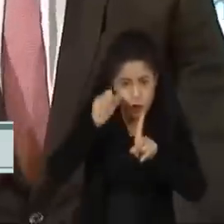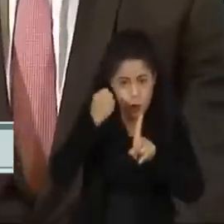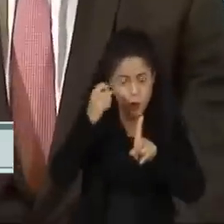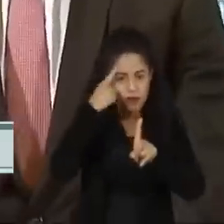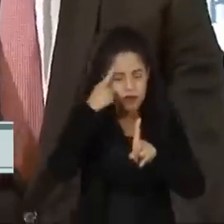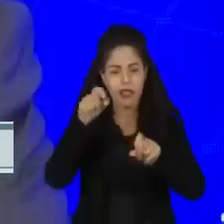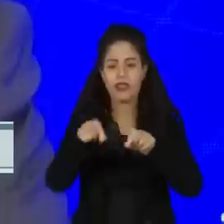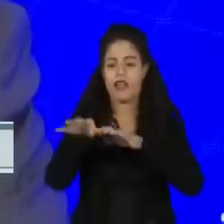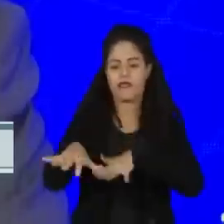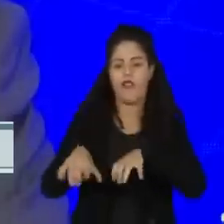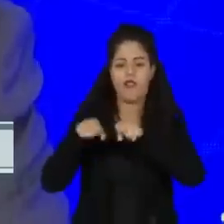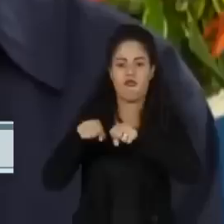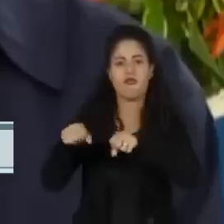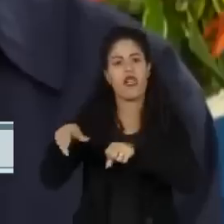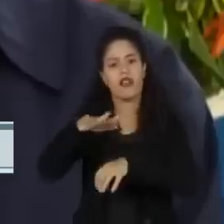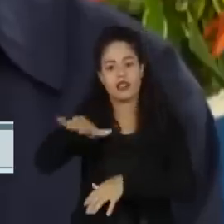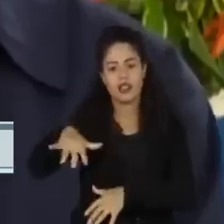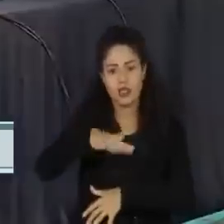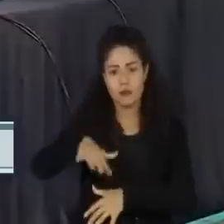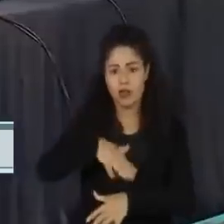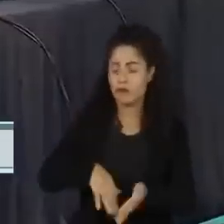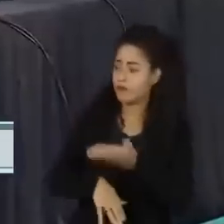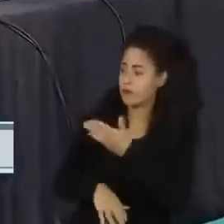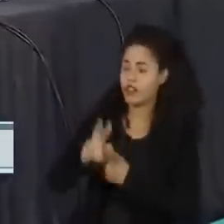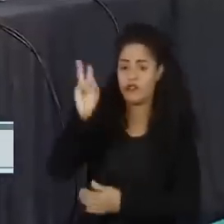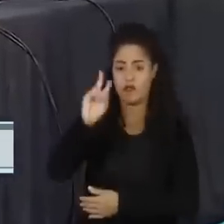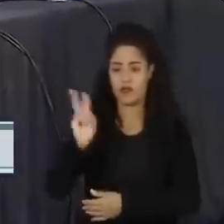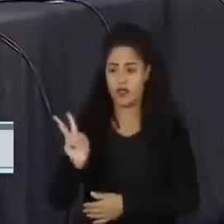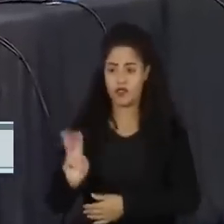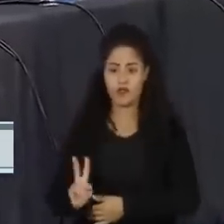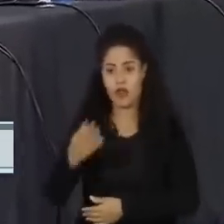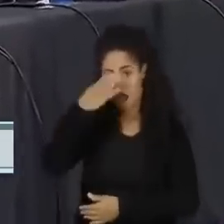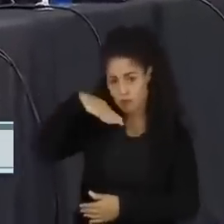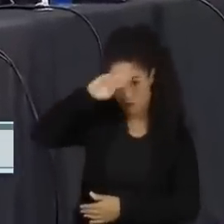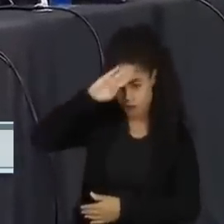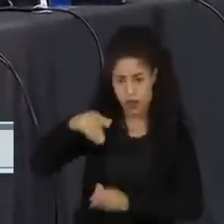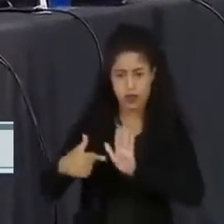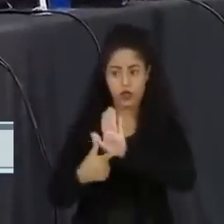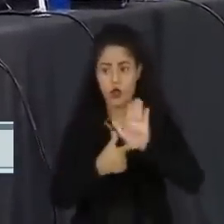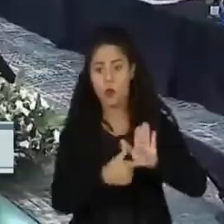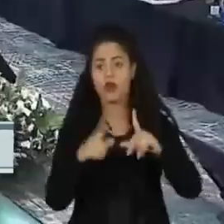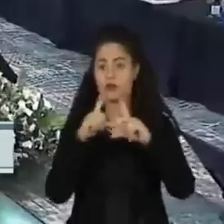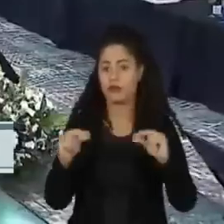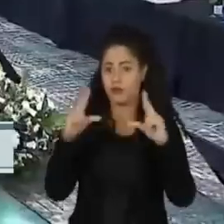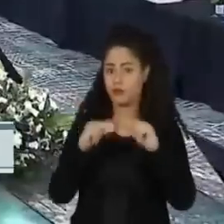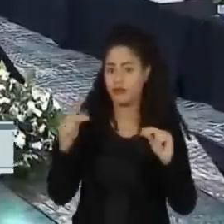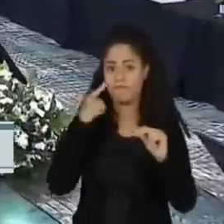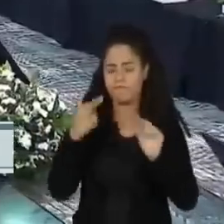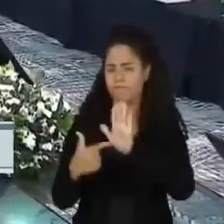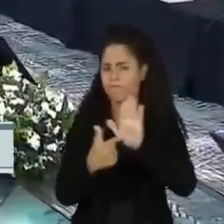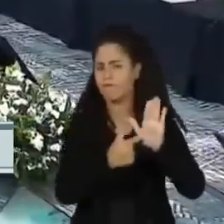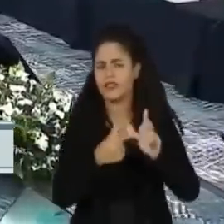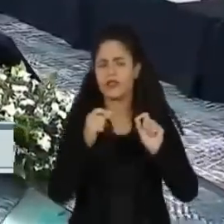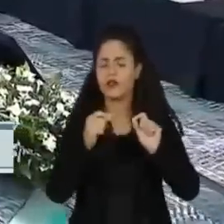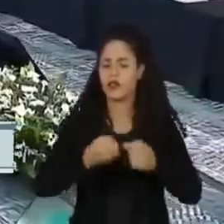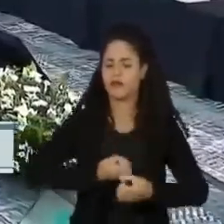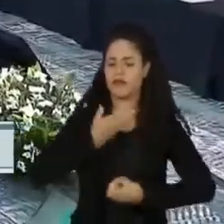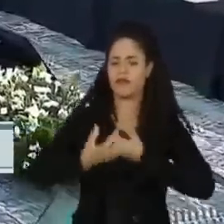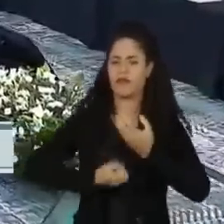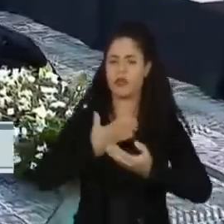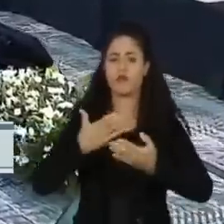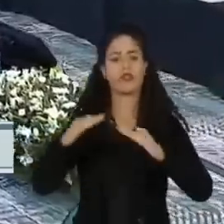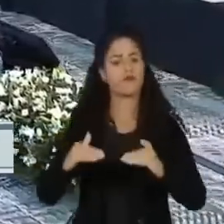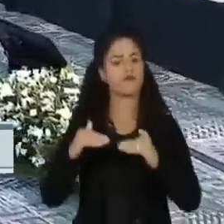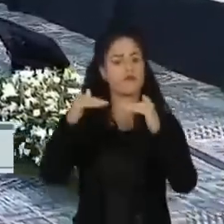contundente a Cuba Venezuela e Nicarágua o texto lembra que eleições transparentes e periódicas são a expressão da